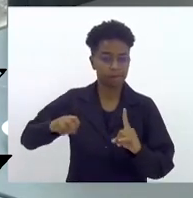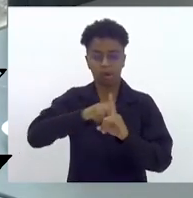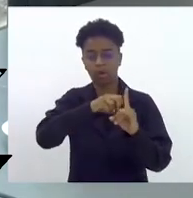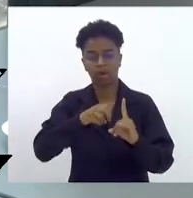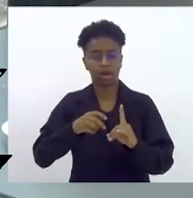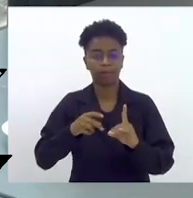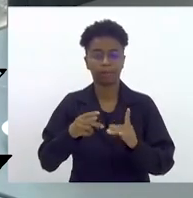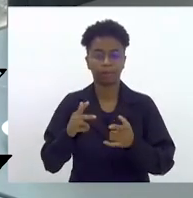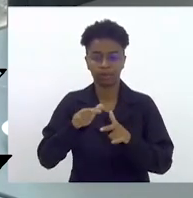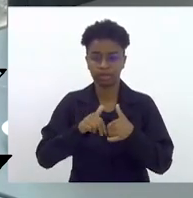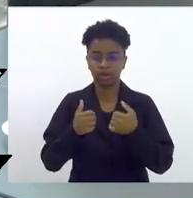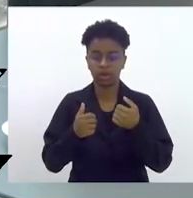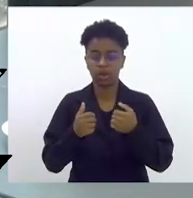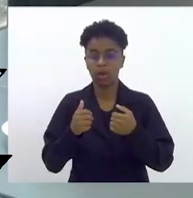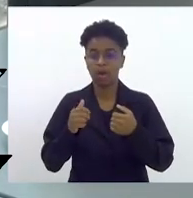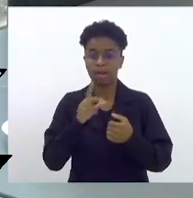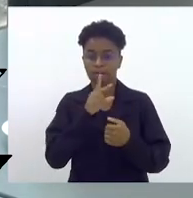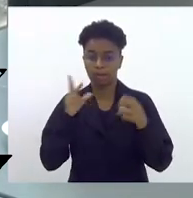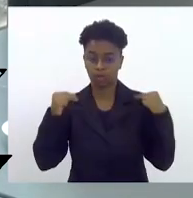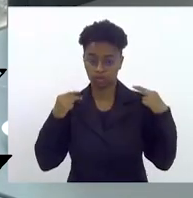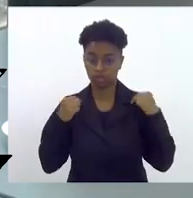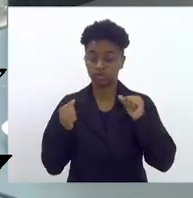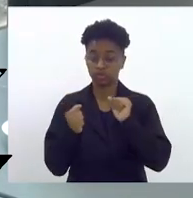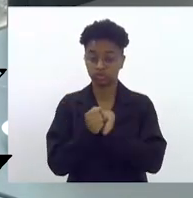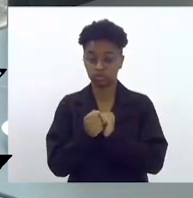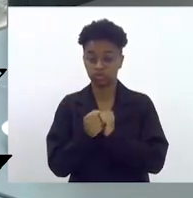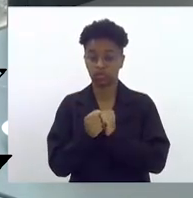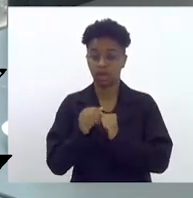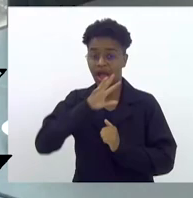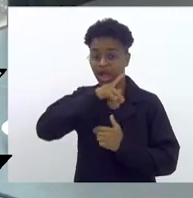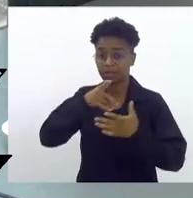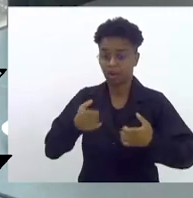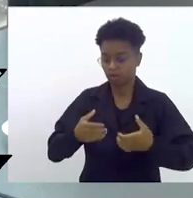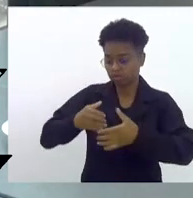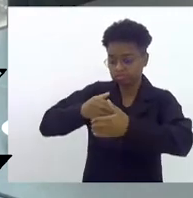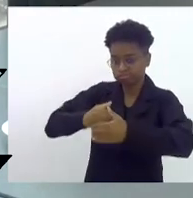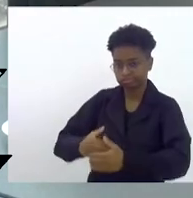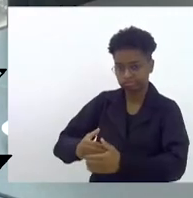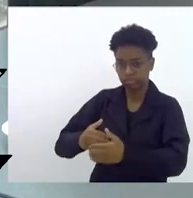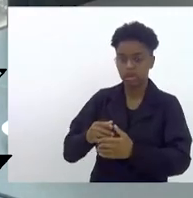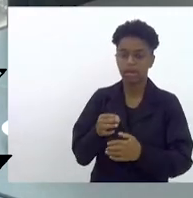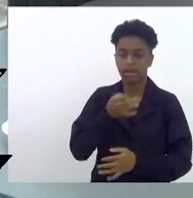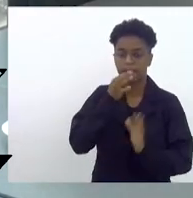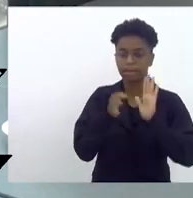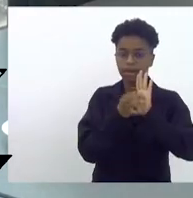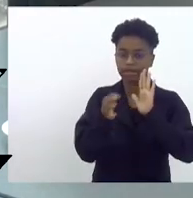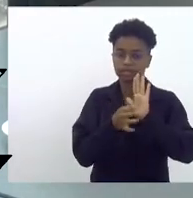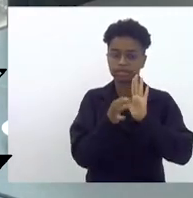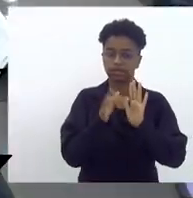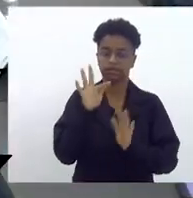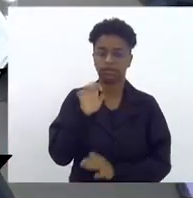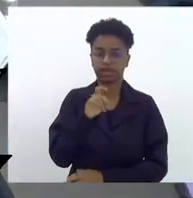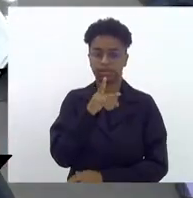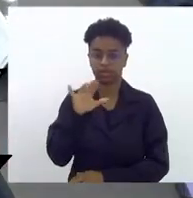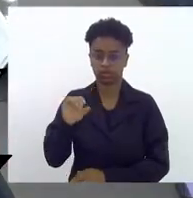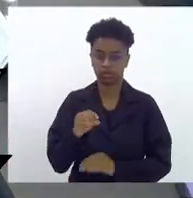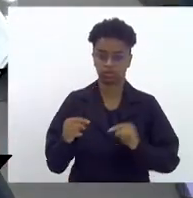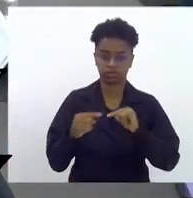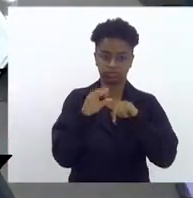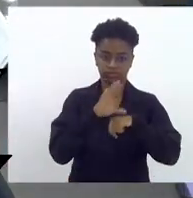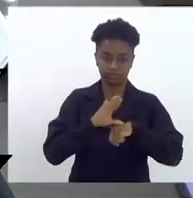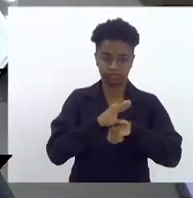que dirigem conduzindo animais de estimação no colo para parecer Deputado philipsionalidade